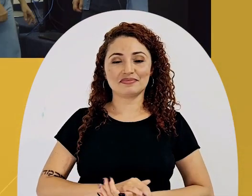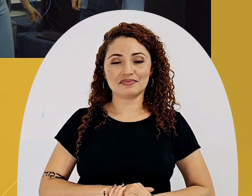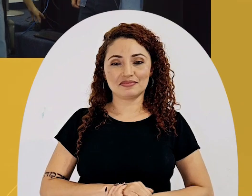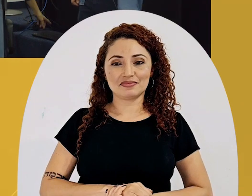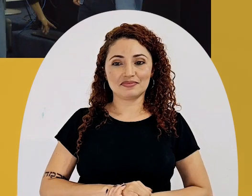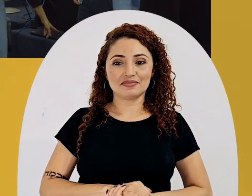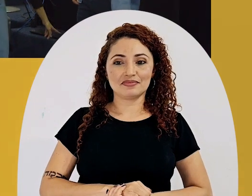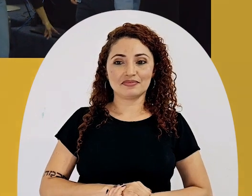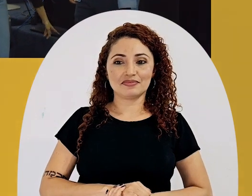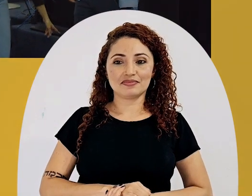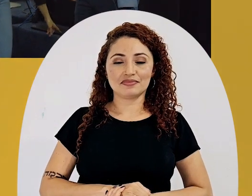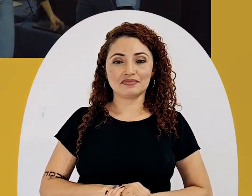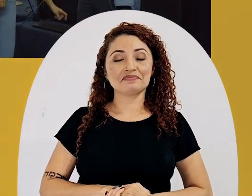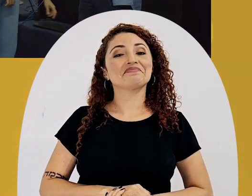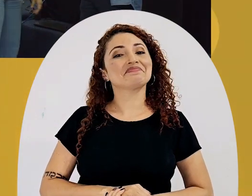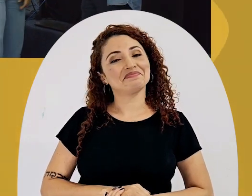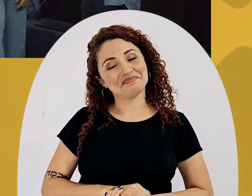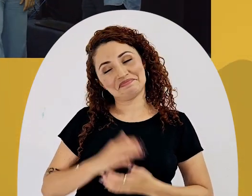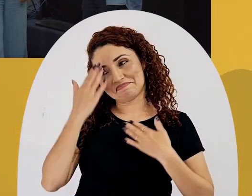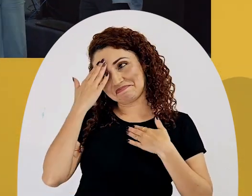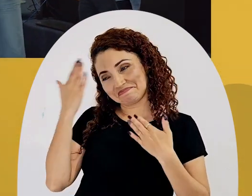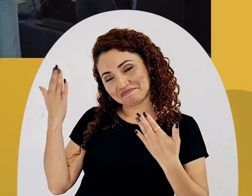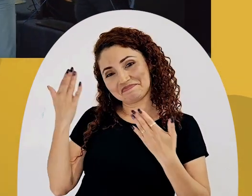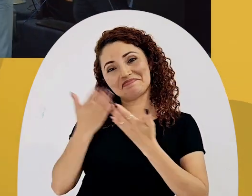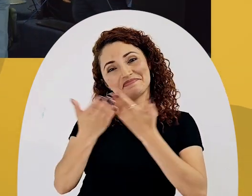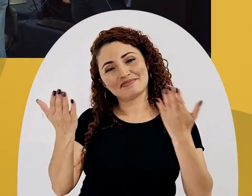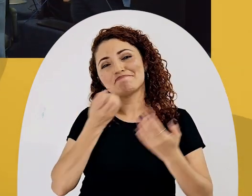Obrigado, gente. Muito bom estar aqui com vocês.